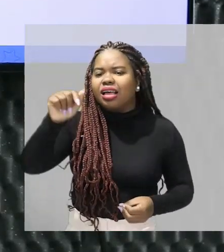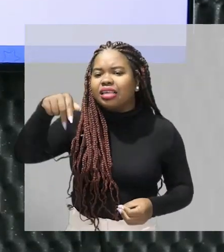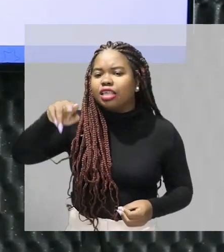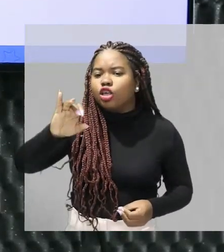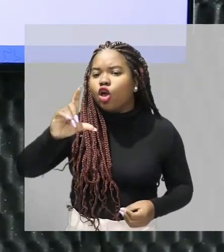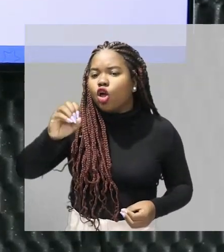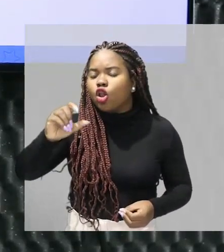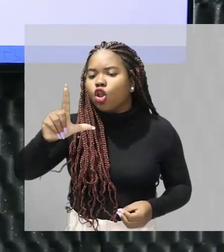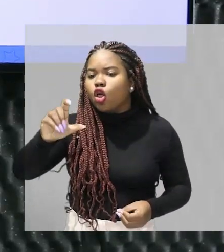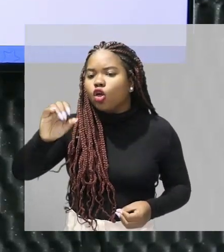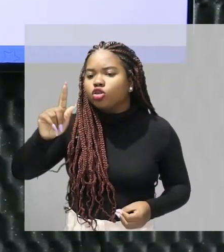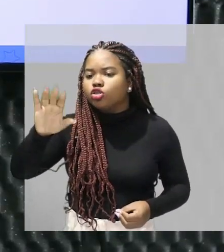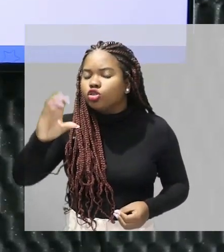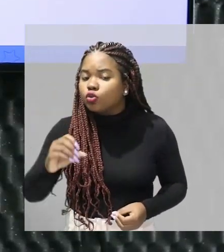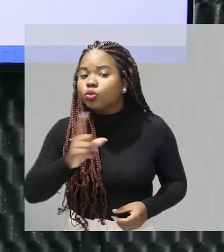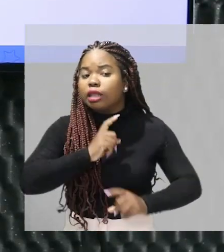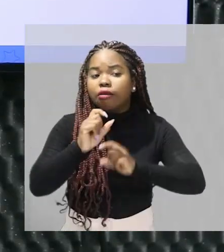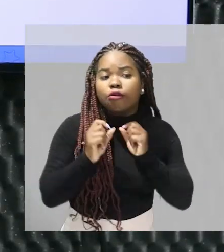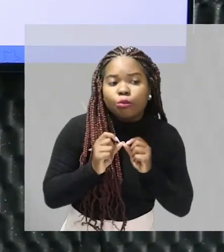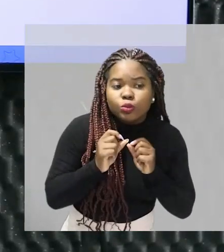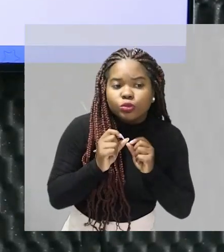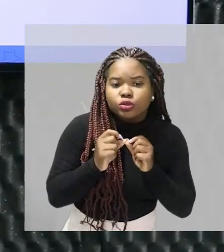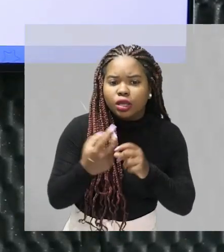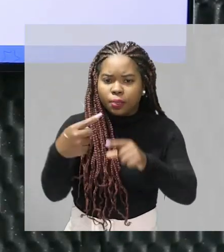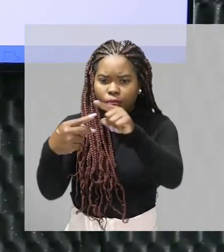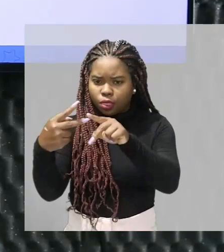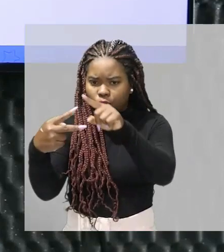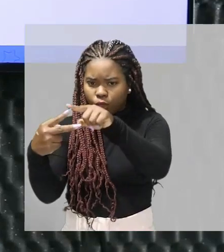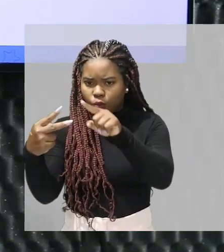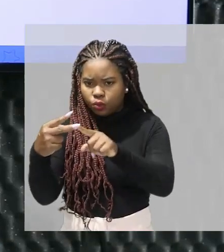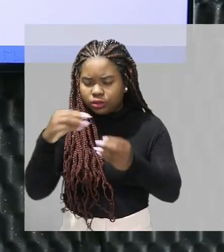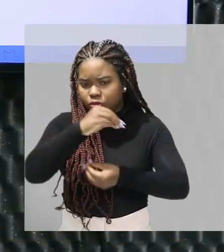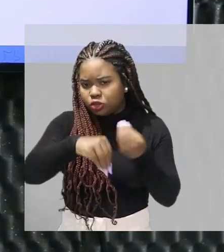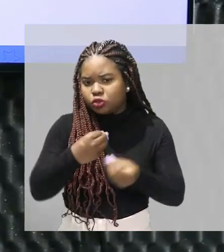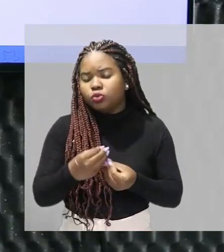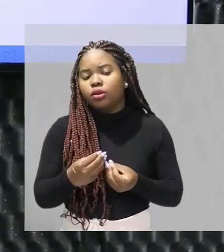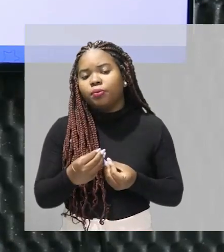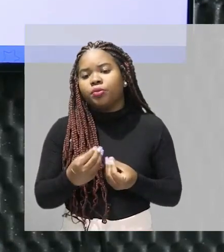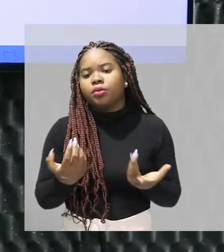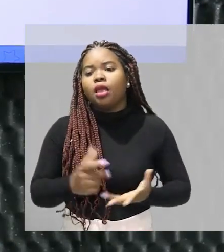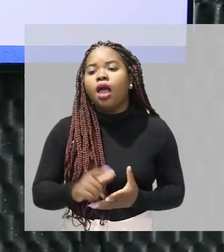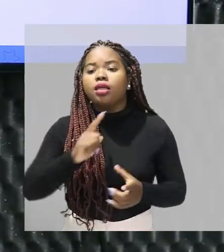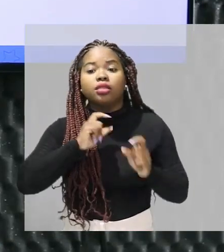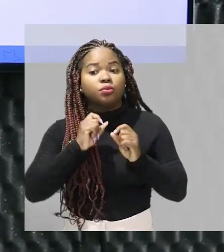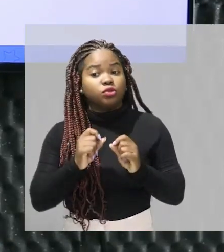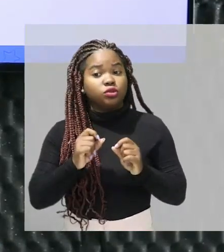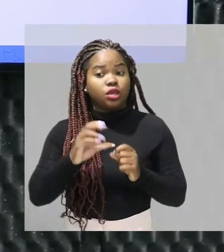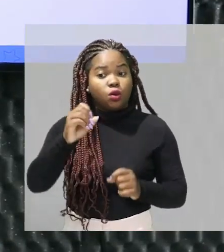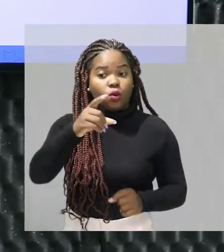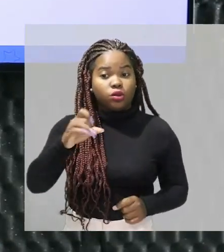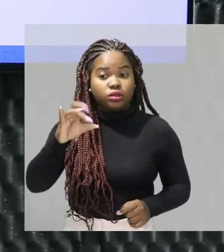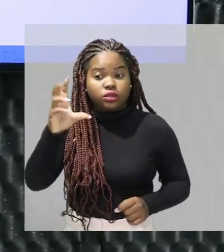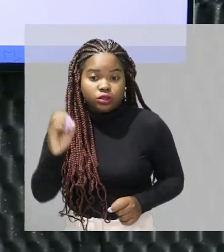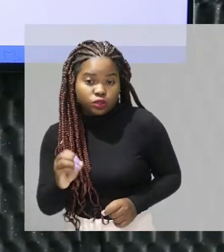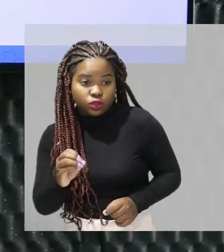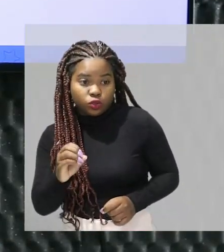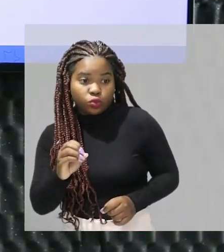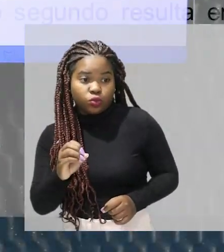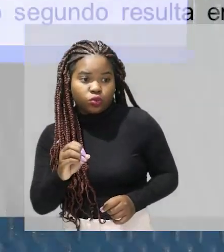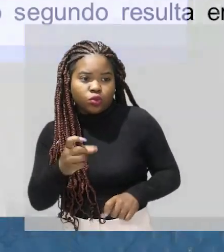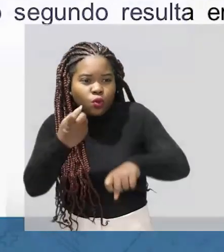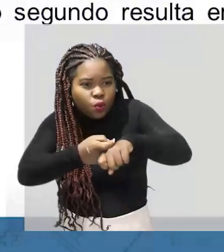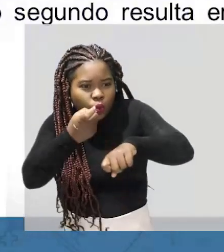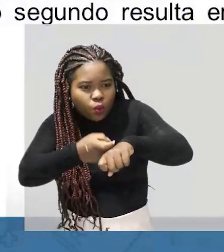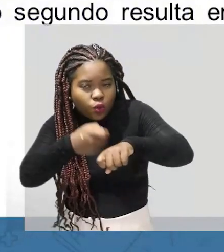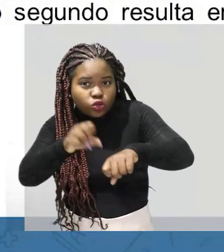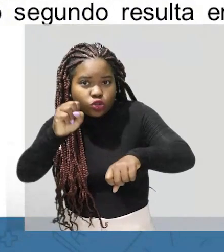resulta na formação de dois compostos apenas. Um deles é um óxido sólido e o outro é